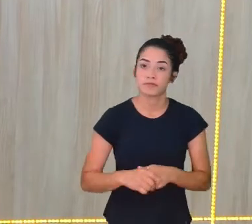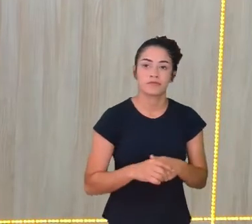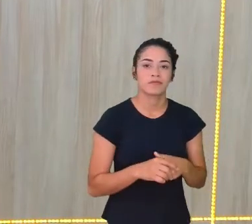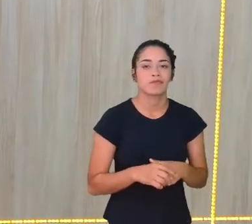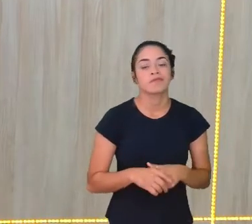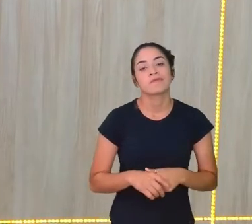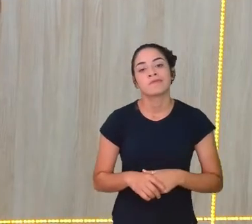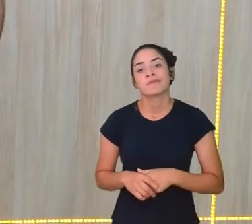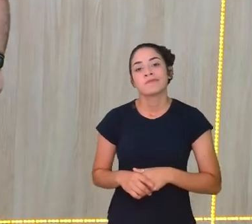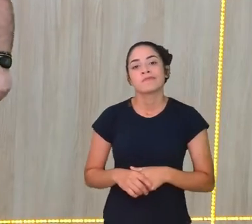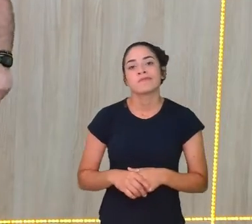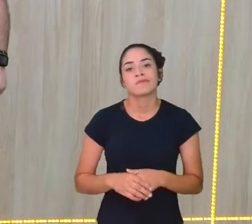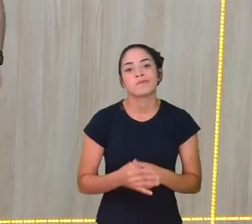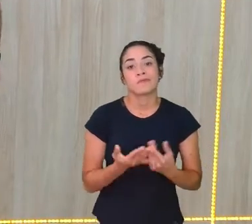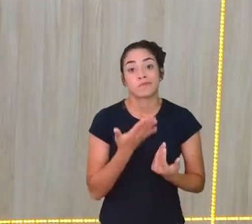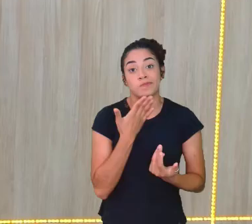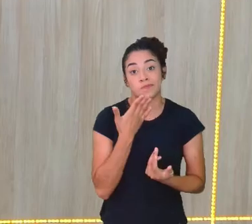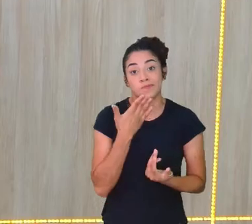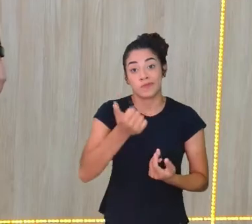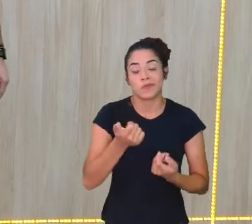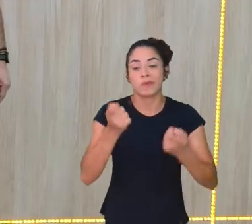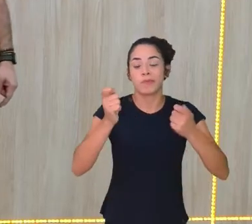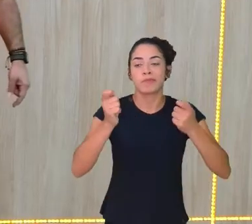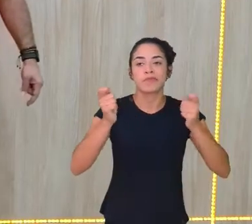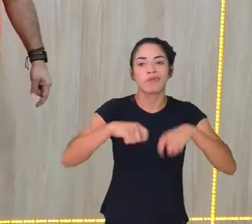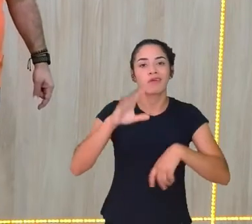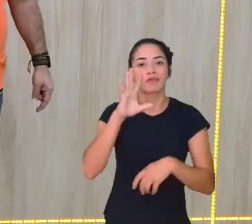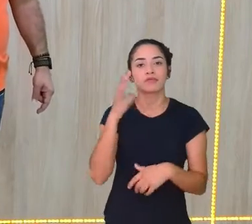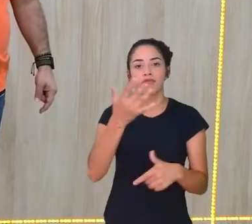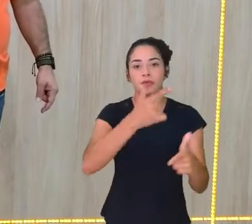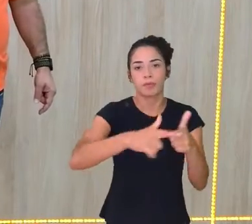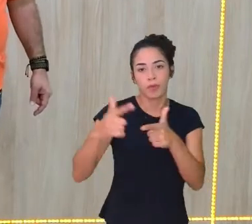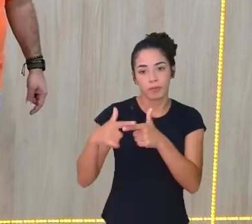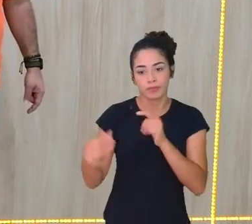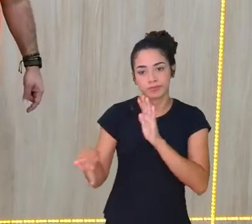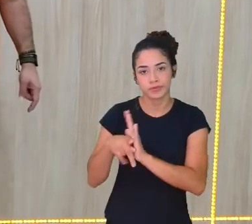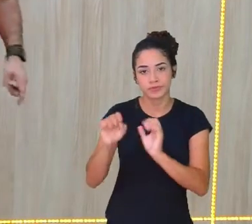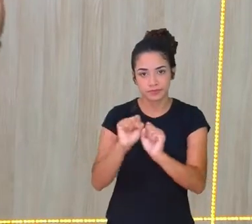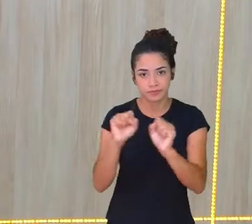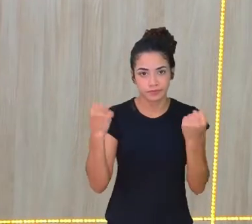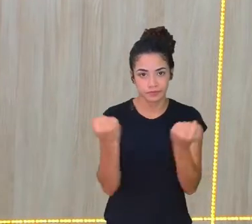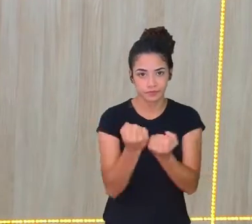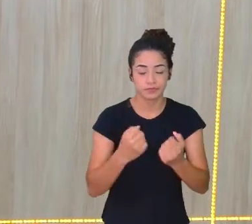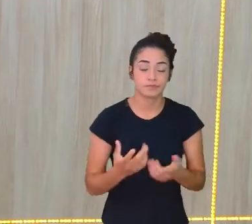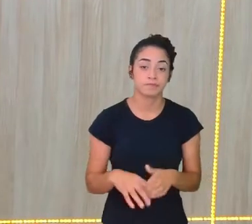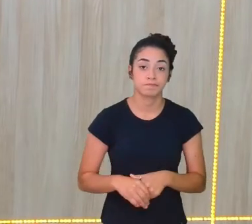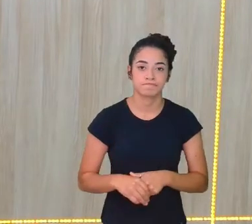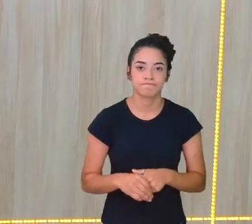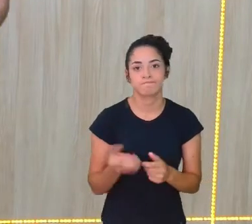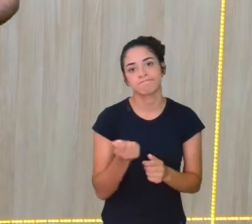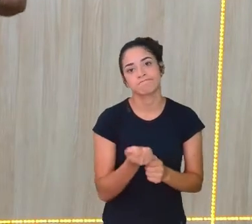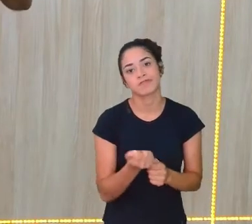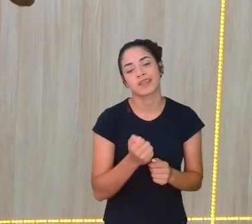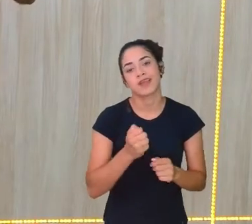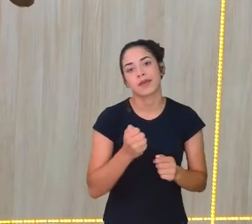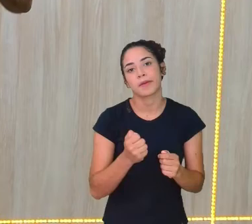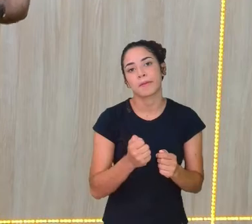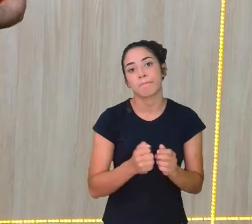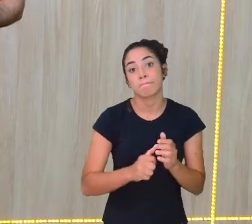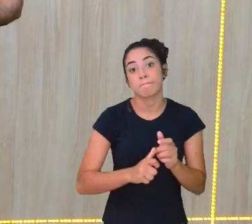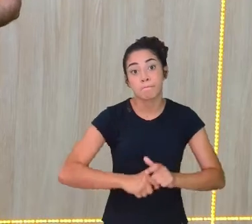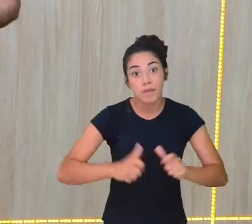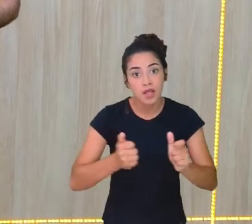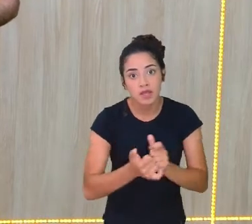remédio, né, para a resolução de problemas sociais muitas vezes, e o